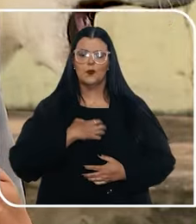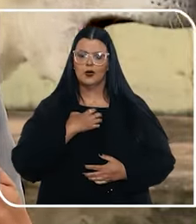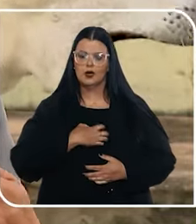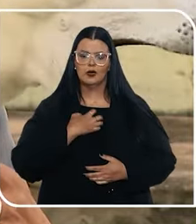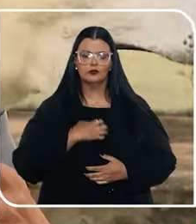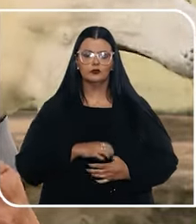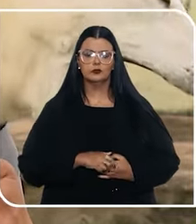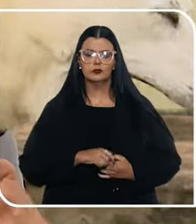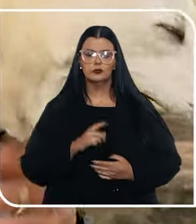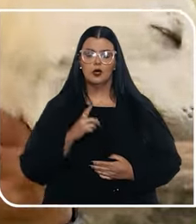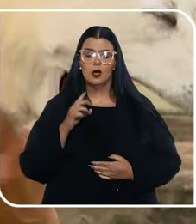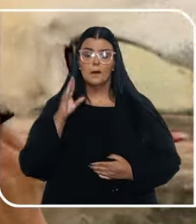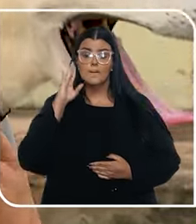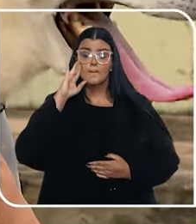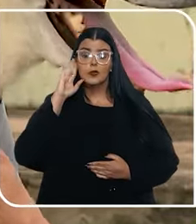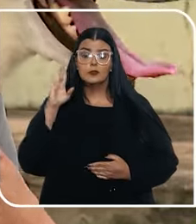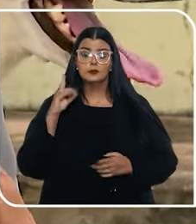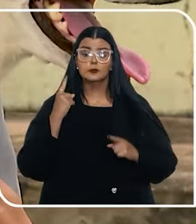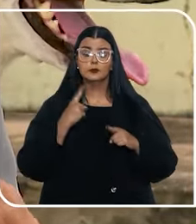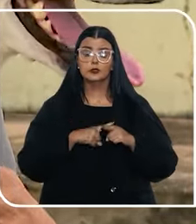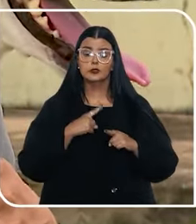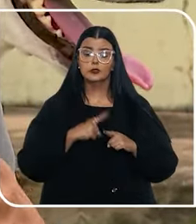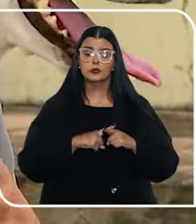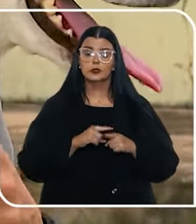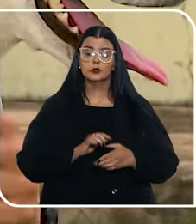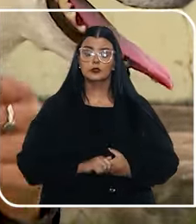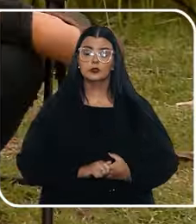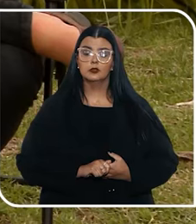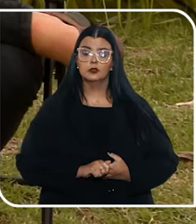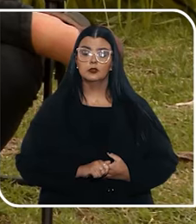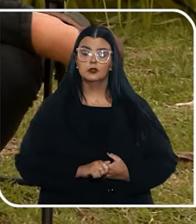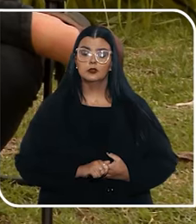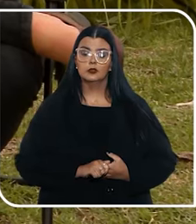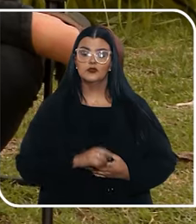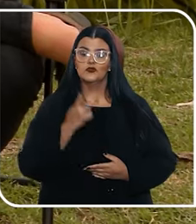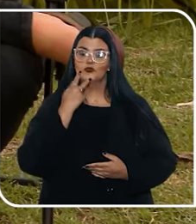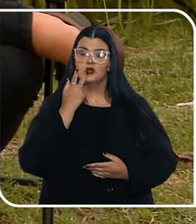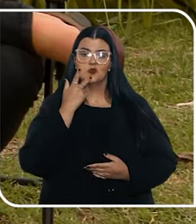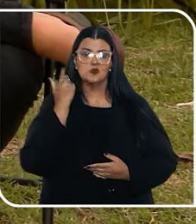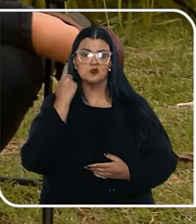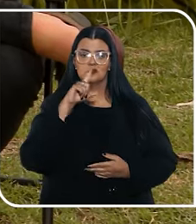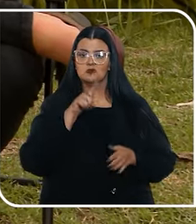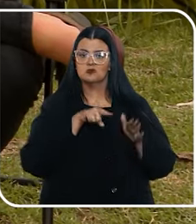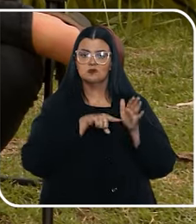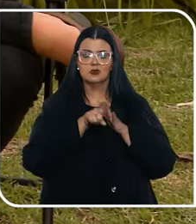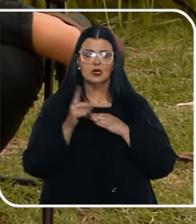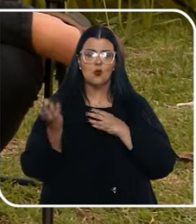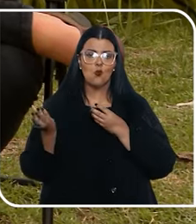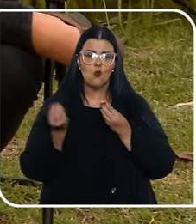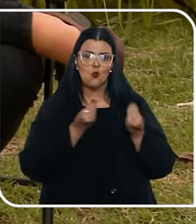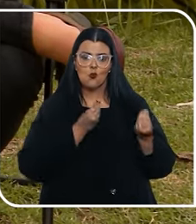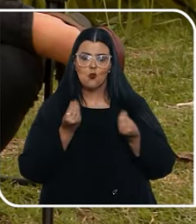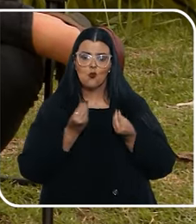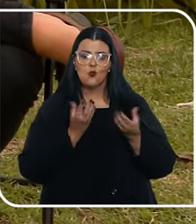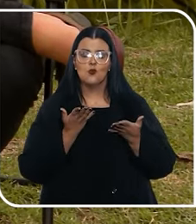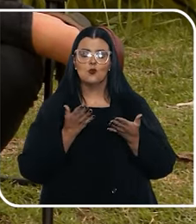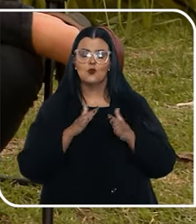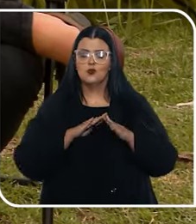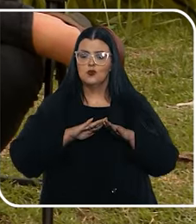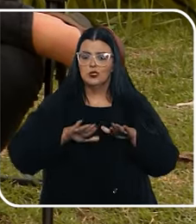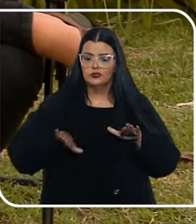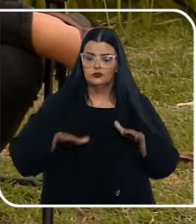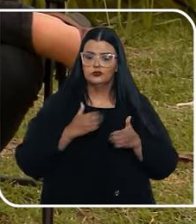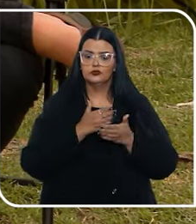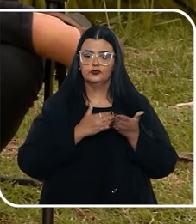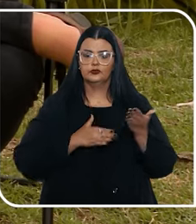assim. Ficou bravo principalmente porque ele disse que eu não consultei ele sobre como seria a